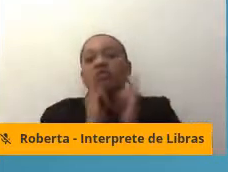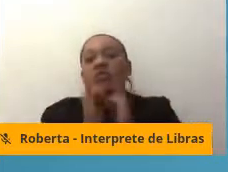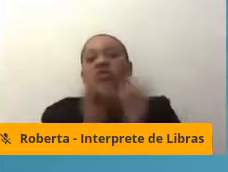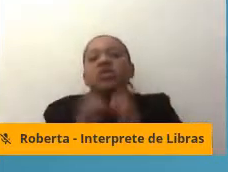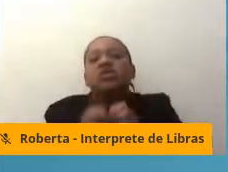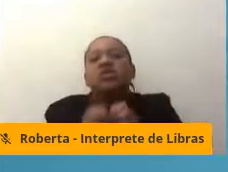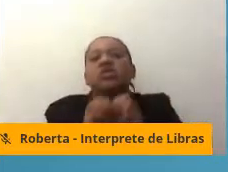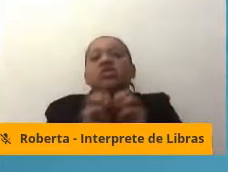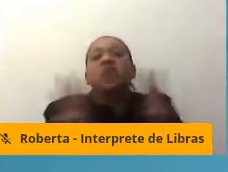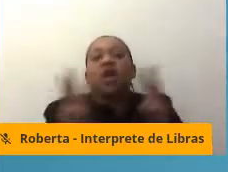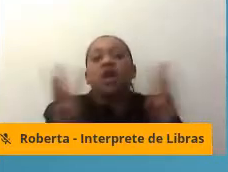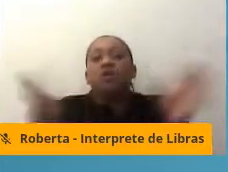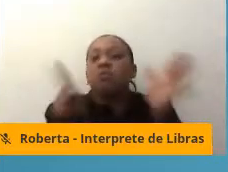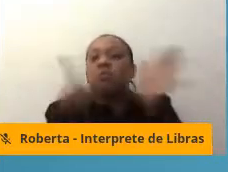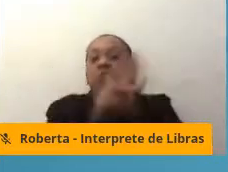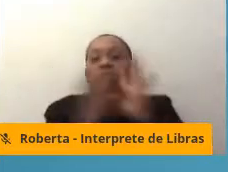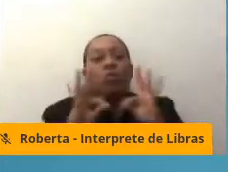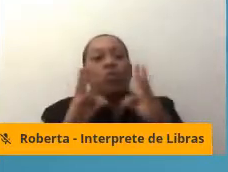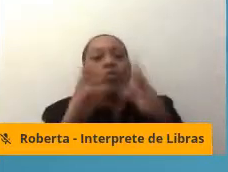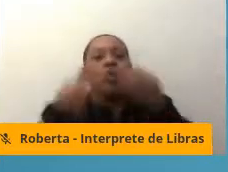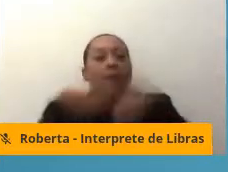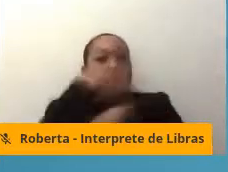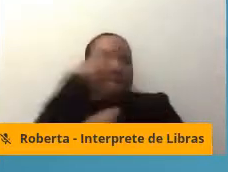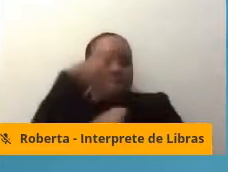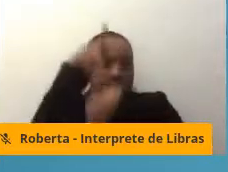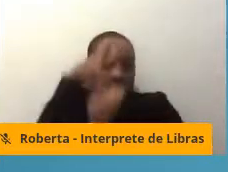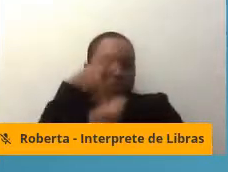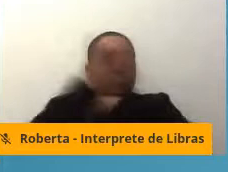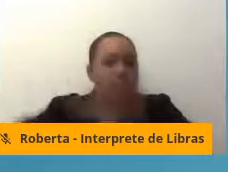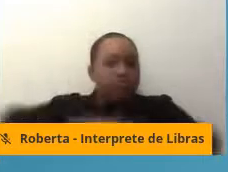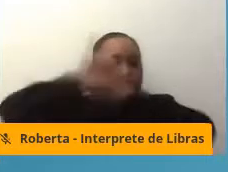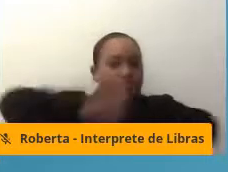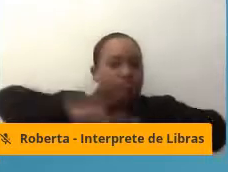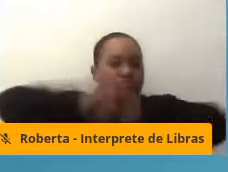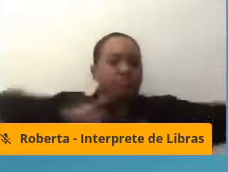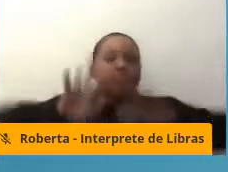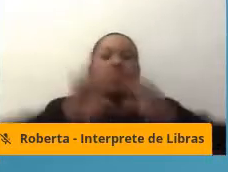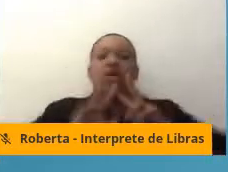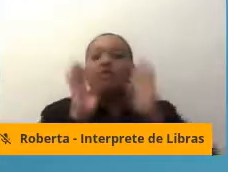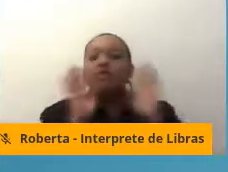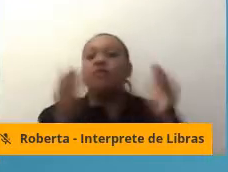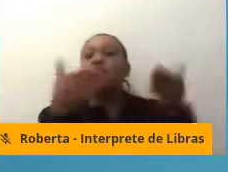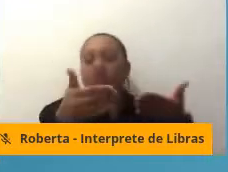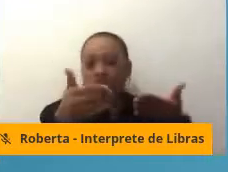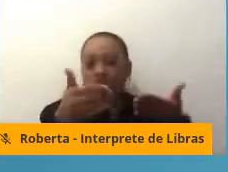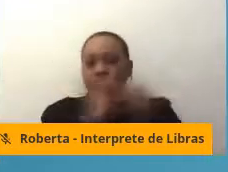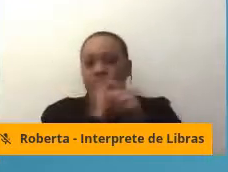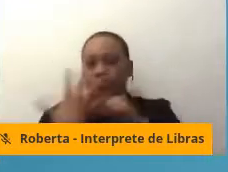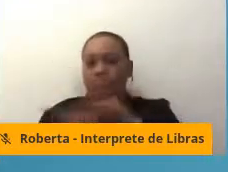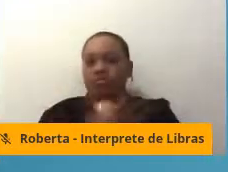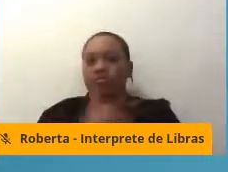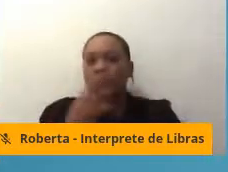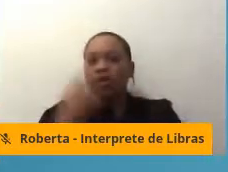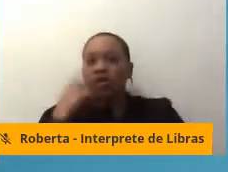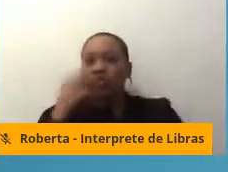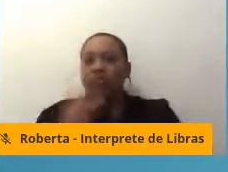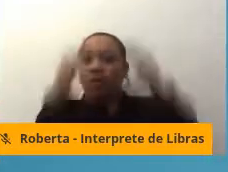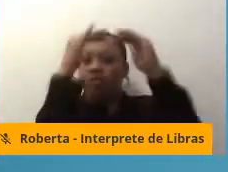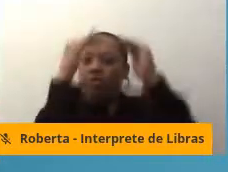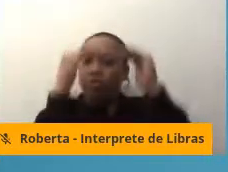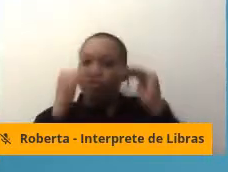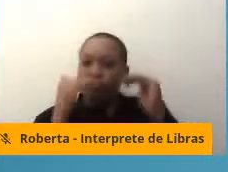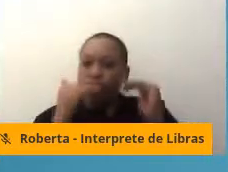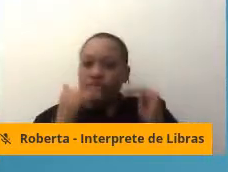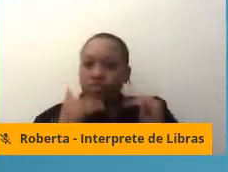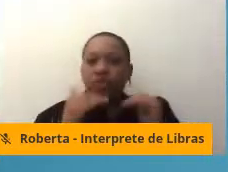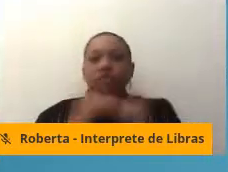estão divulgando dados de Covid-19. E caiu. E aqui você poderia dizer que em julho, né? O país está tranquilo para